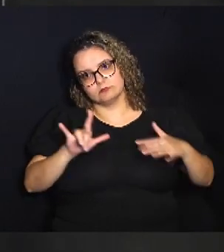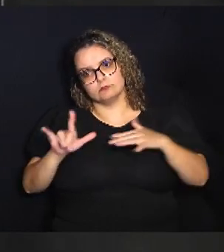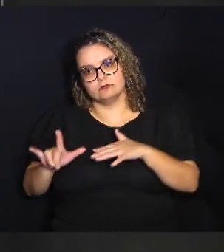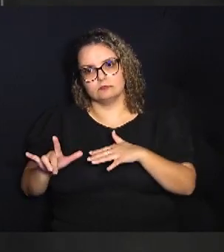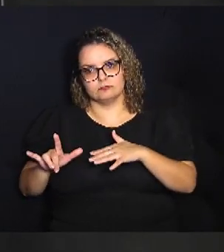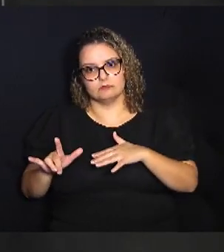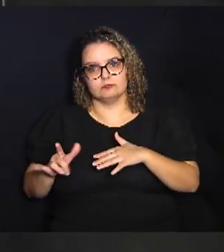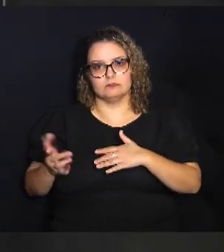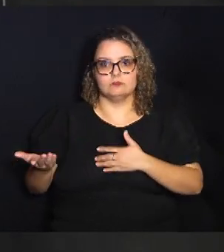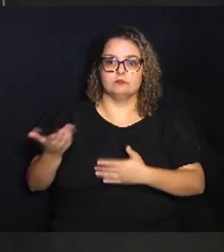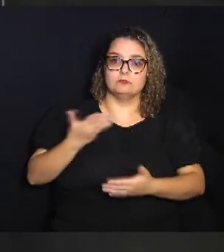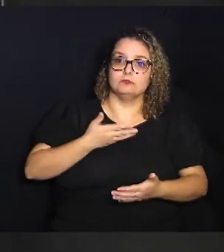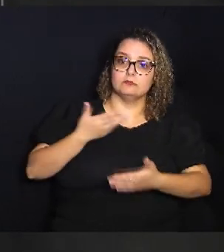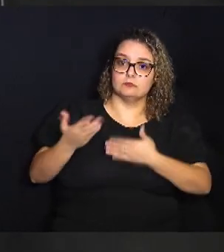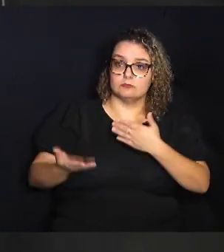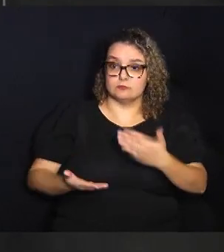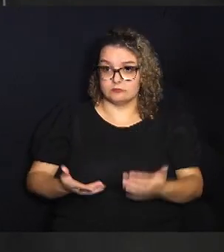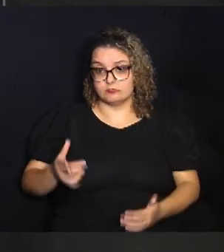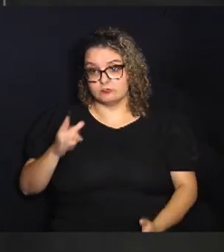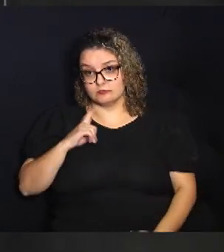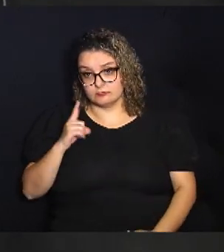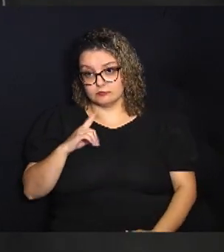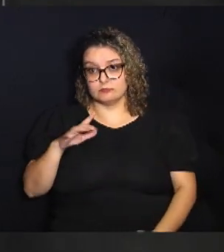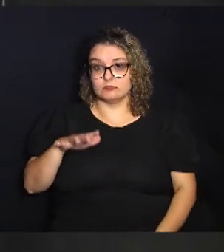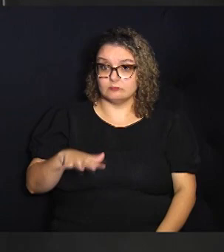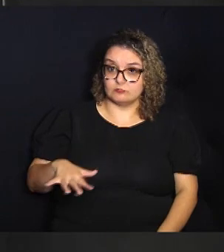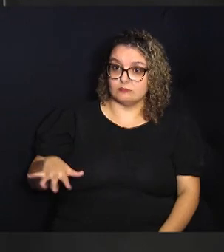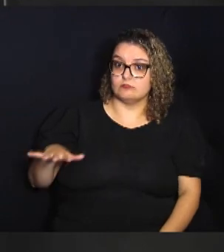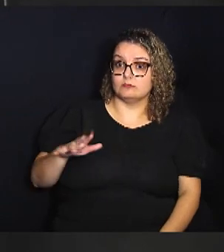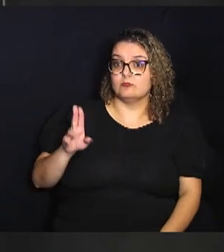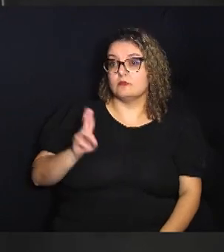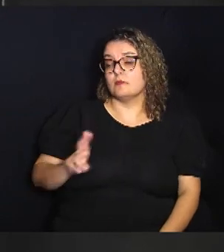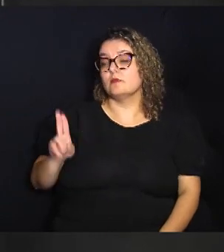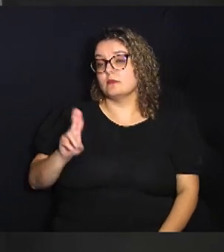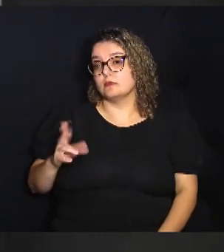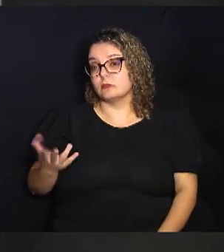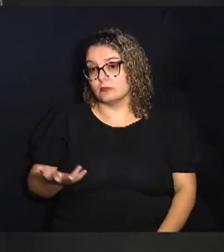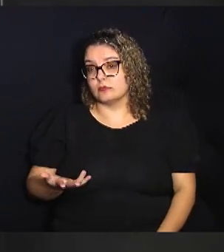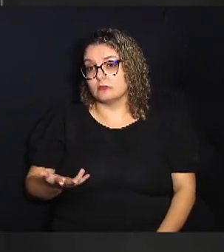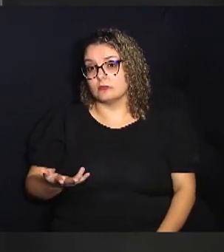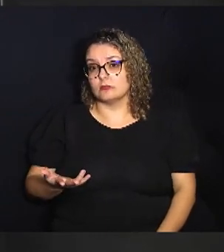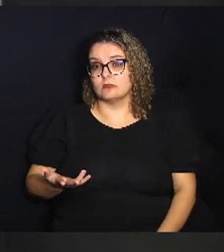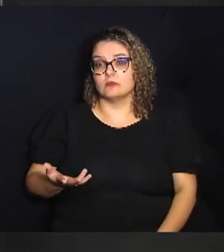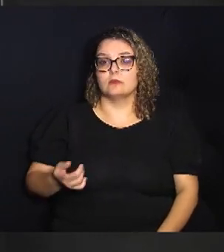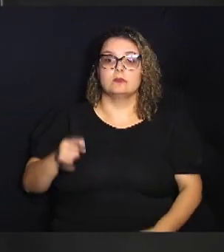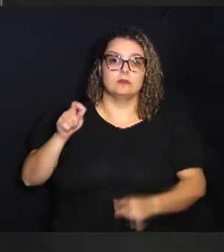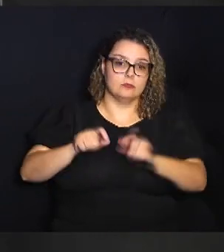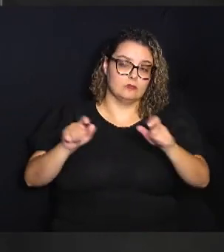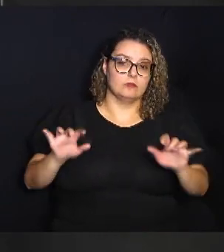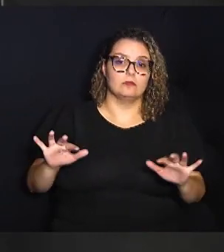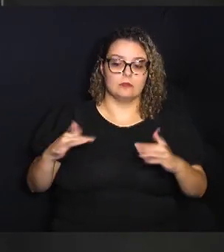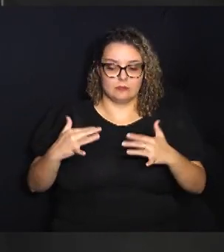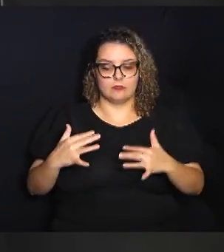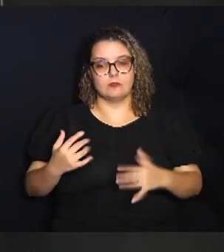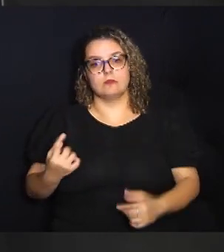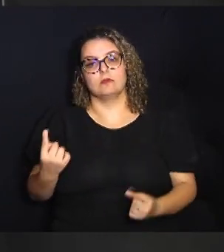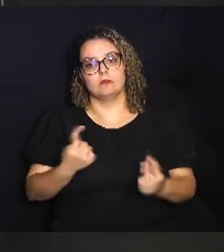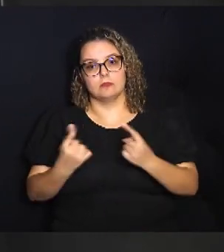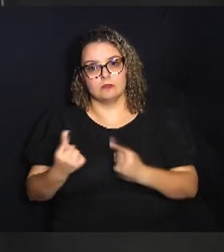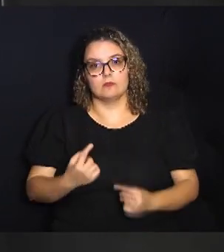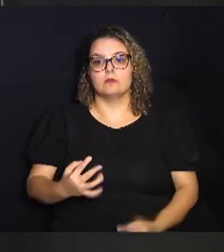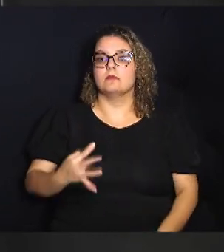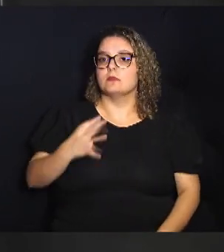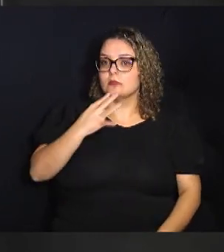gente interage. Então, Correto. eu uso para esse pessoal que me procuram pelas